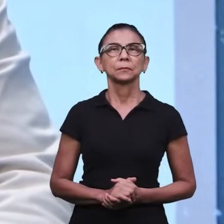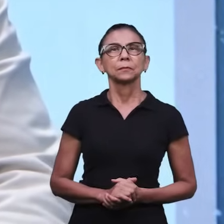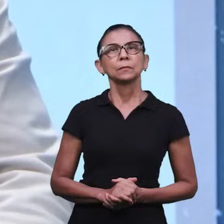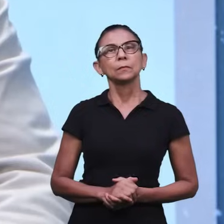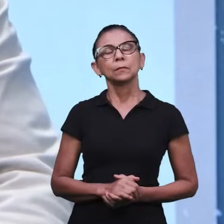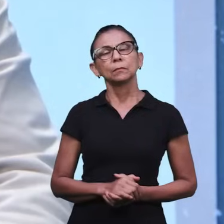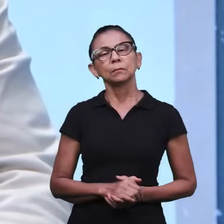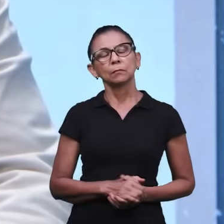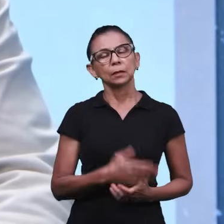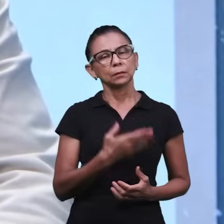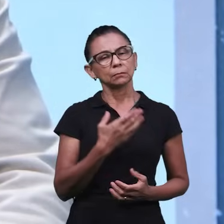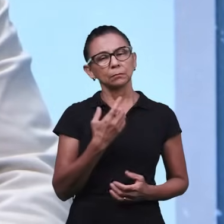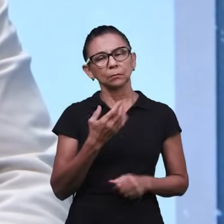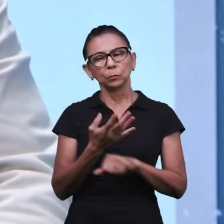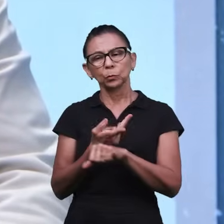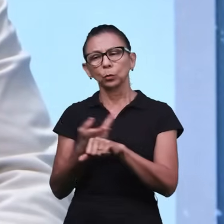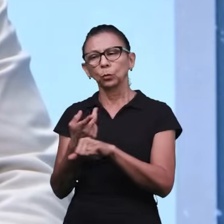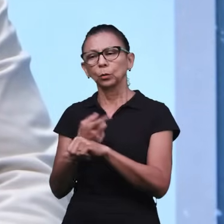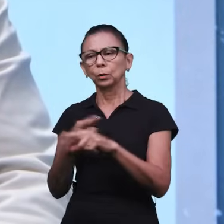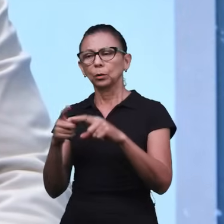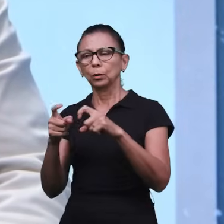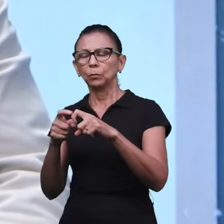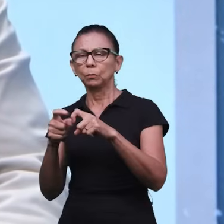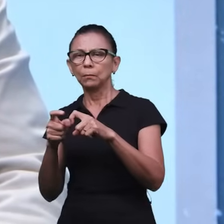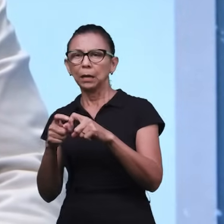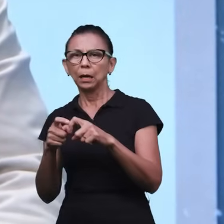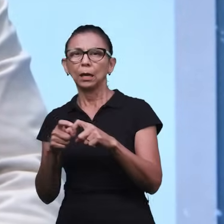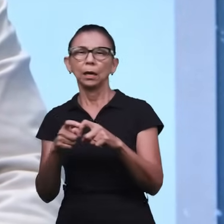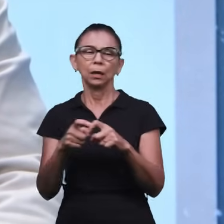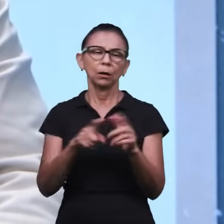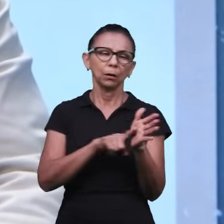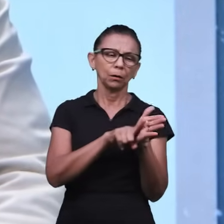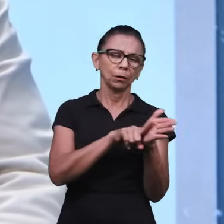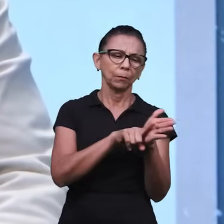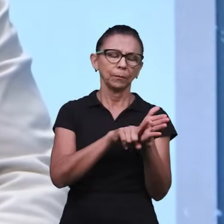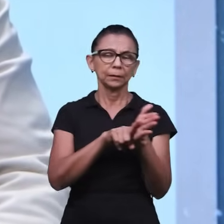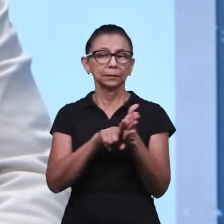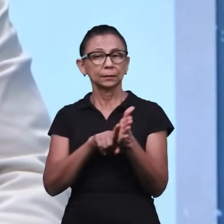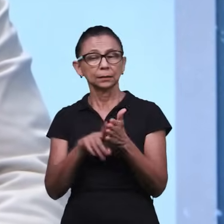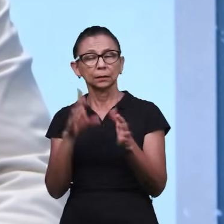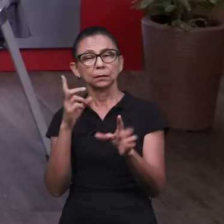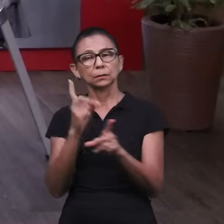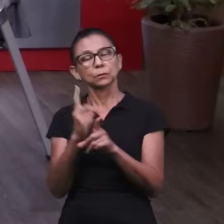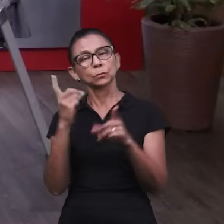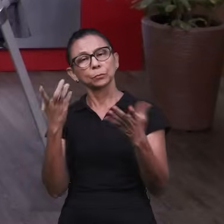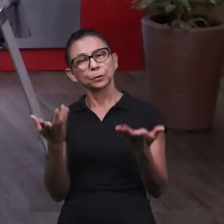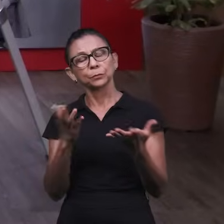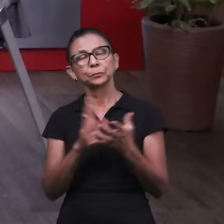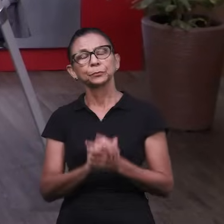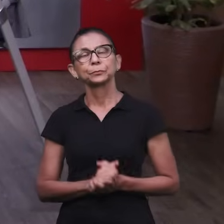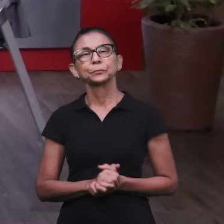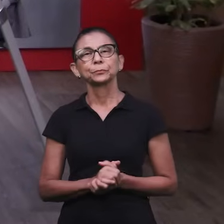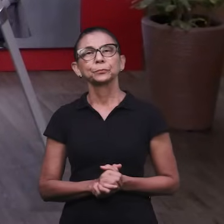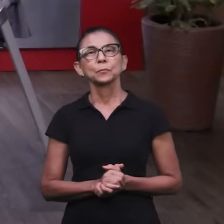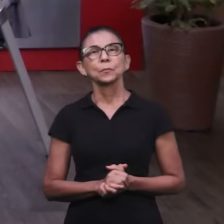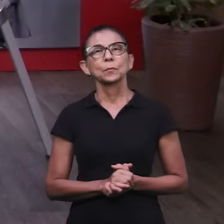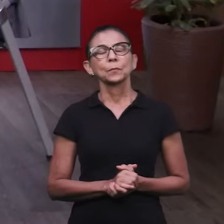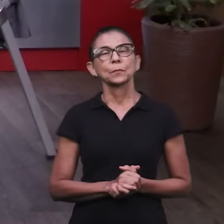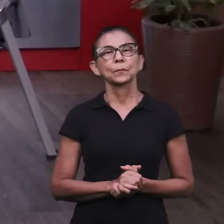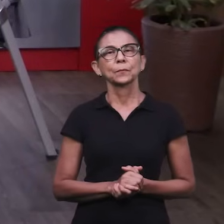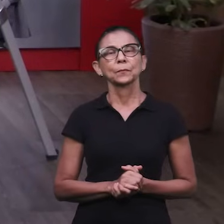no médico, né? E aí começou o diagnóstico dele dessa parte do TDAH. Entendi. Agora,